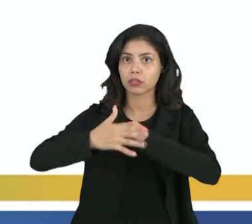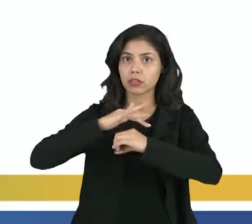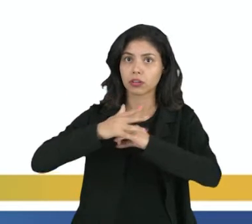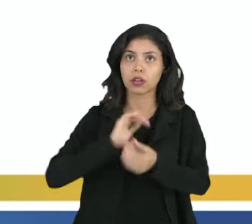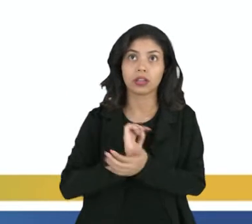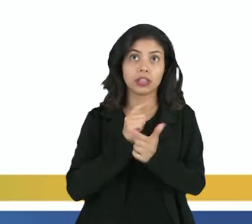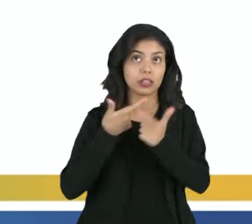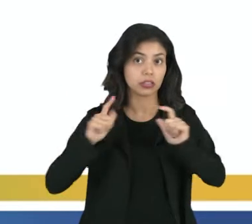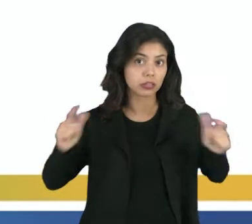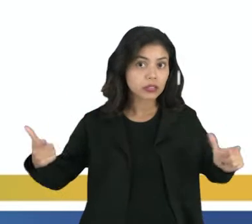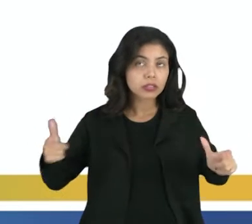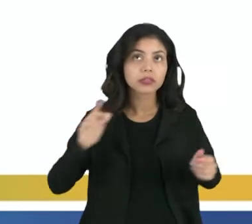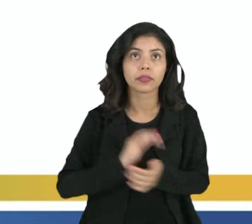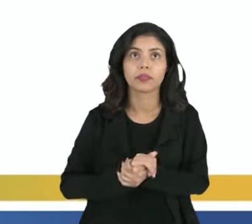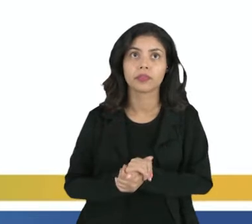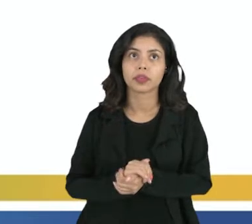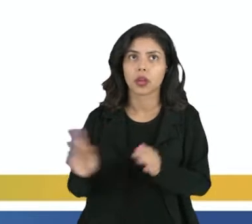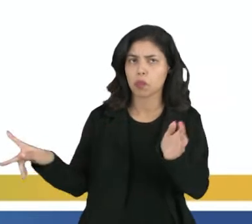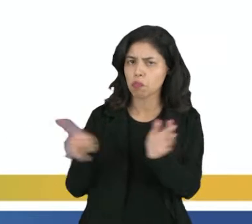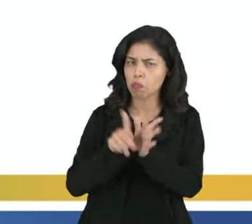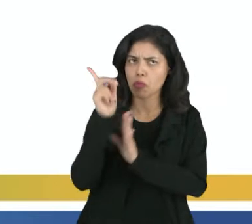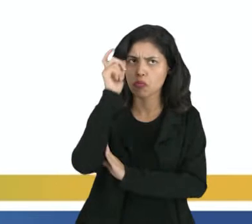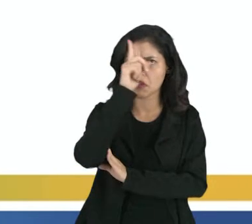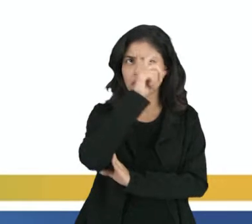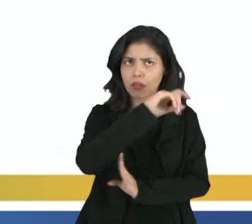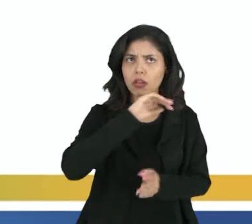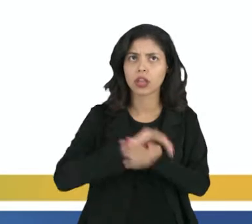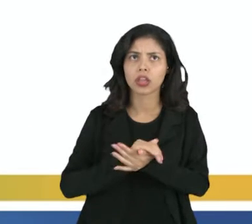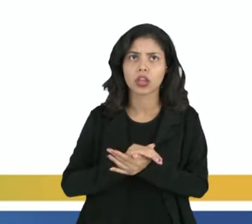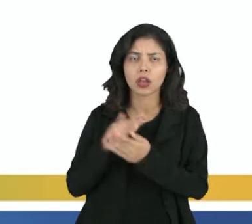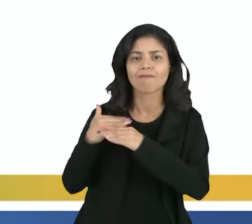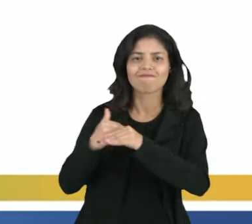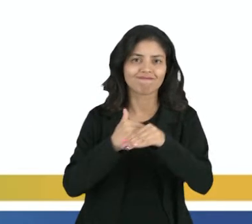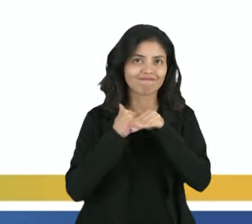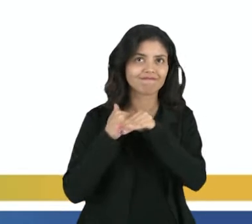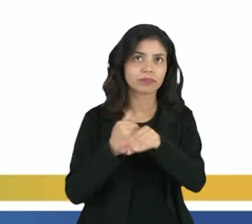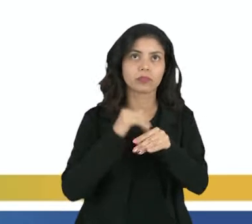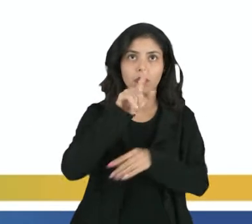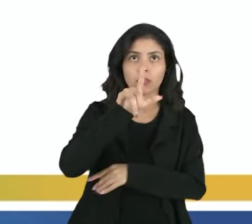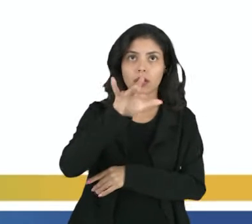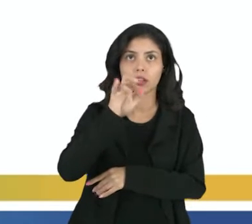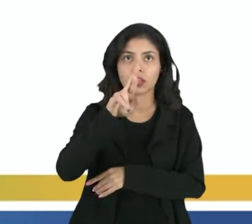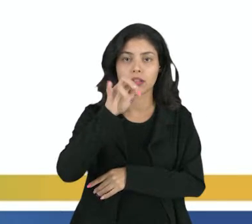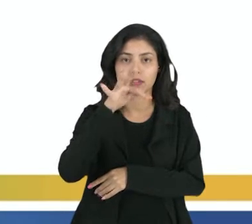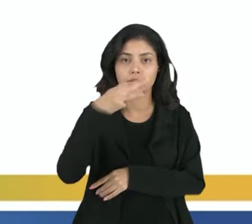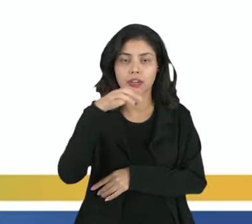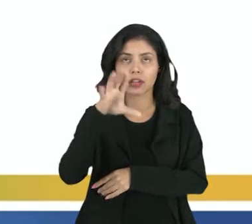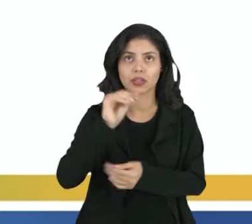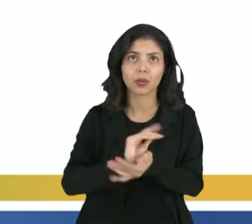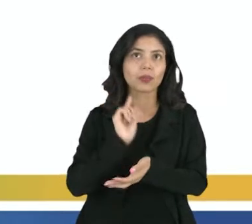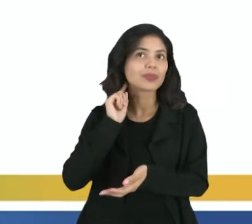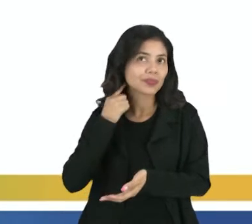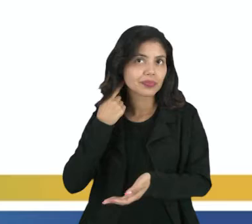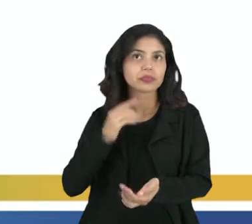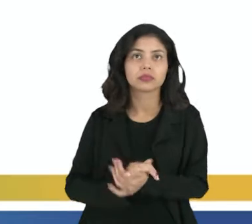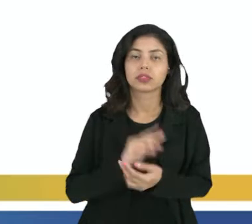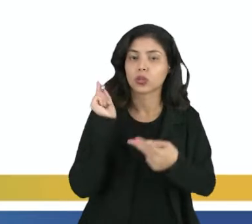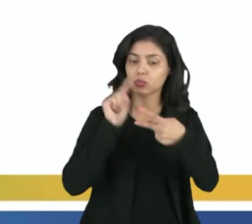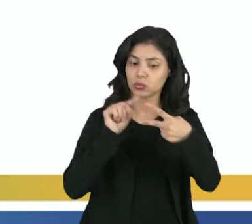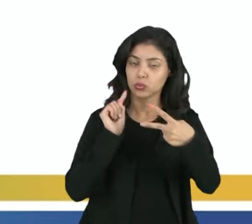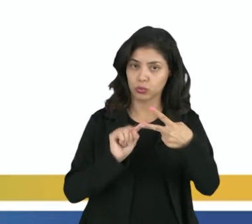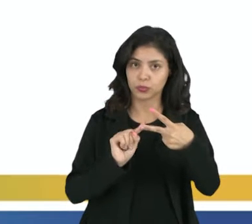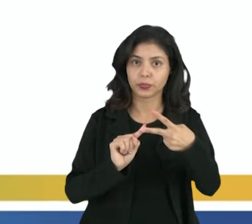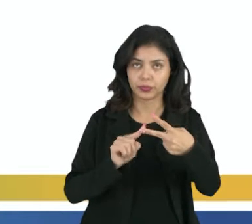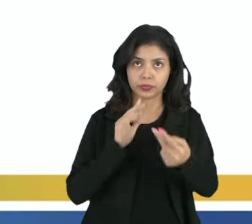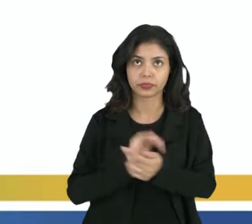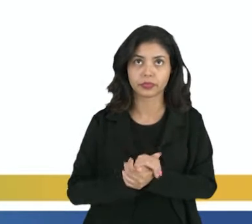atmosfera é muito grande o que torna difícil a tarefa de estabelecer uma classificação para esses poluentes então Existe dois